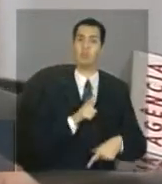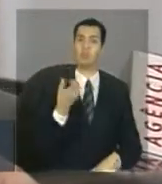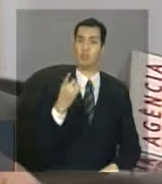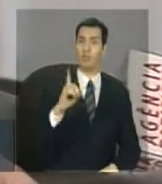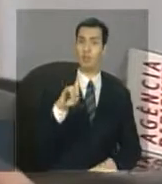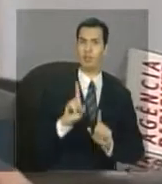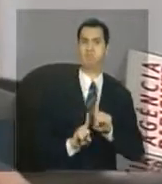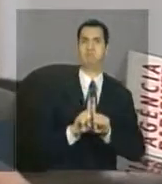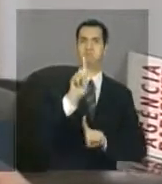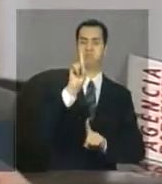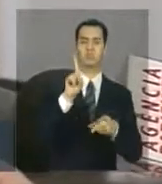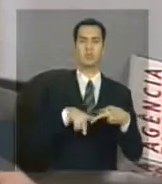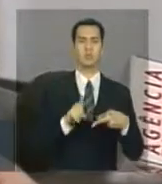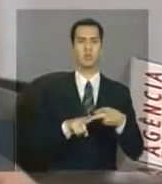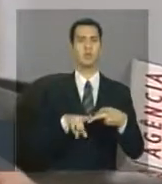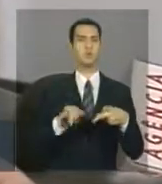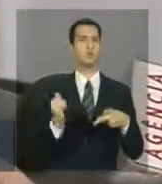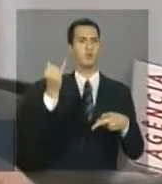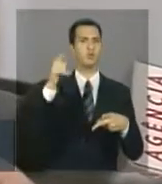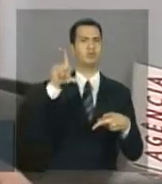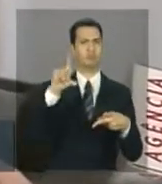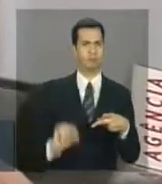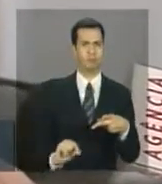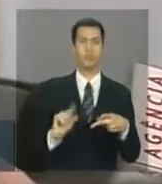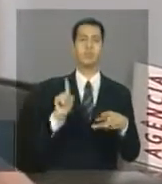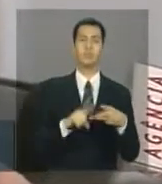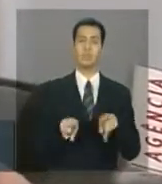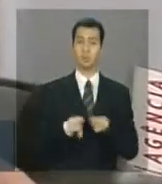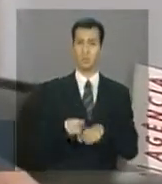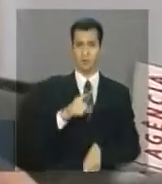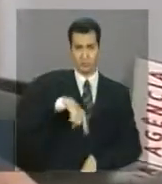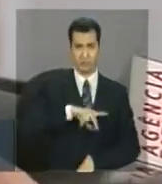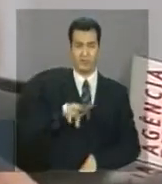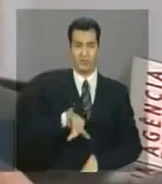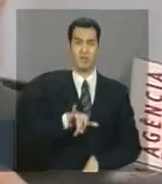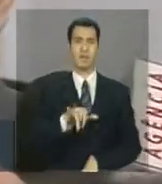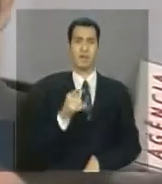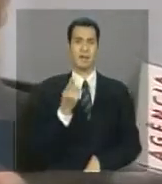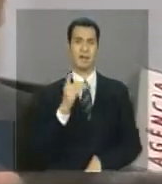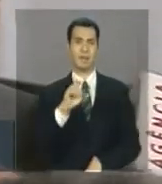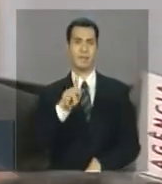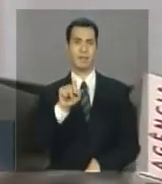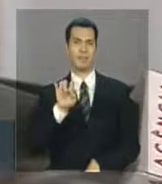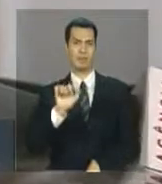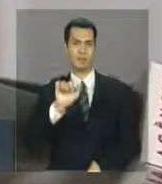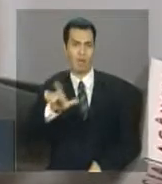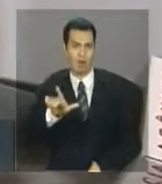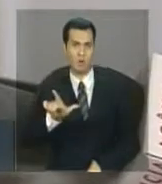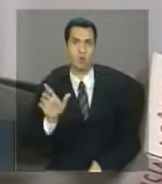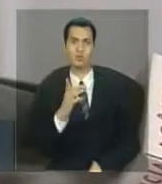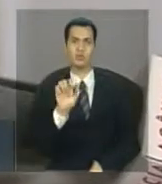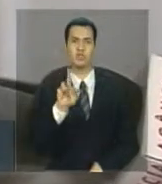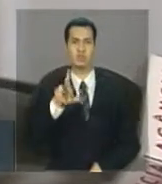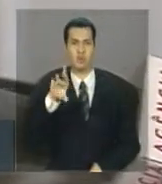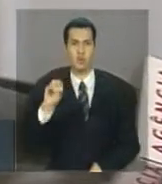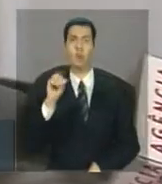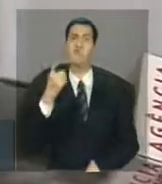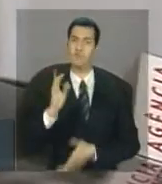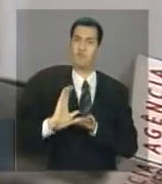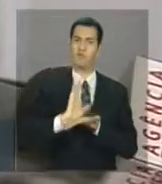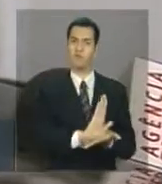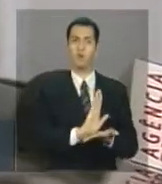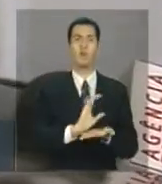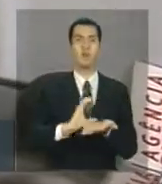Nós vamos colocar linhas de capital de giro com custos menores e, ao lado de tudo isso, nós temos